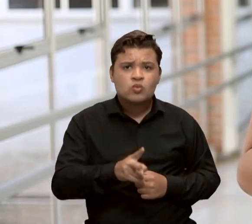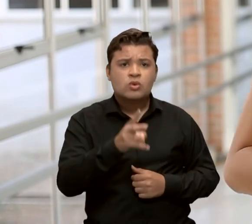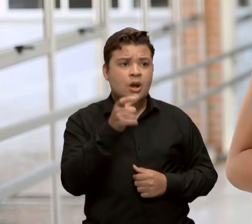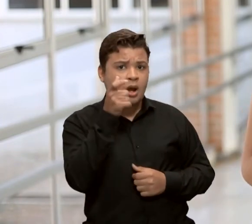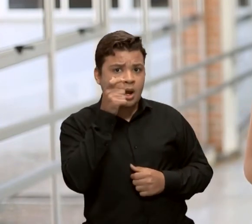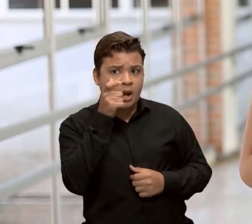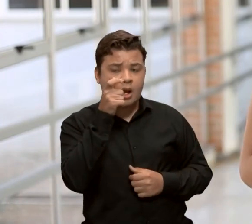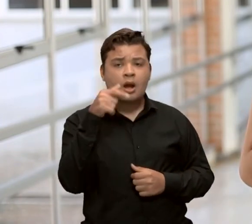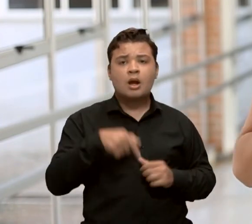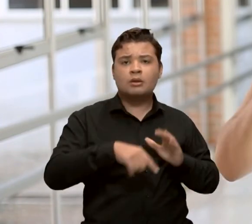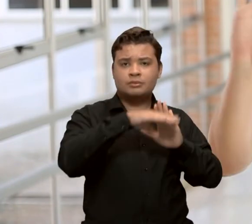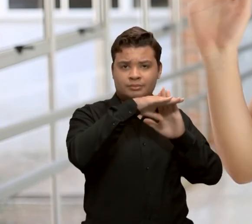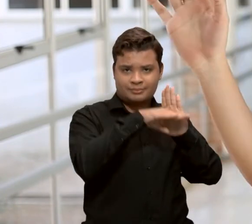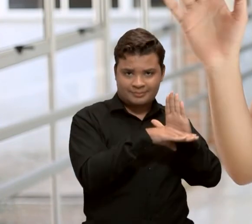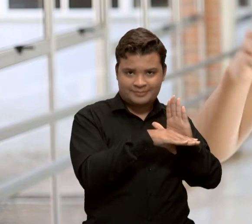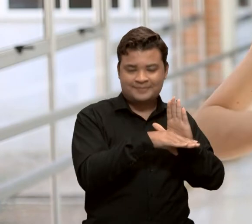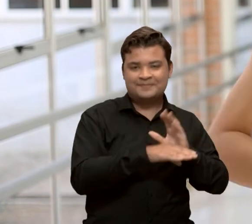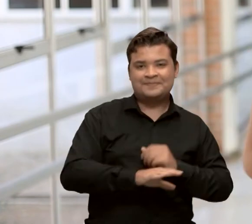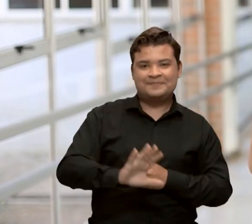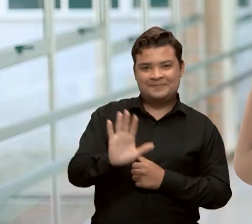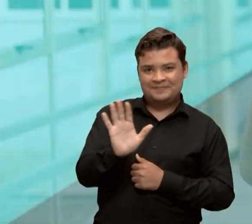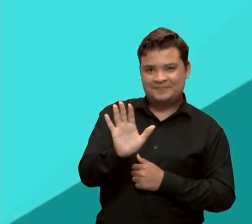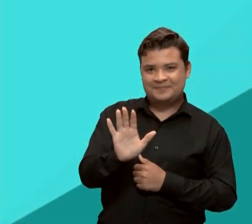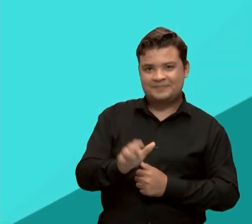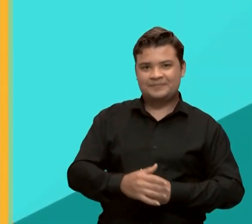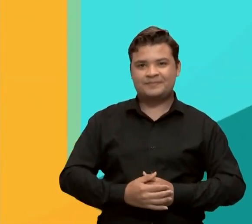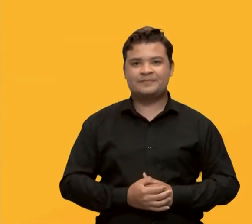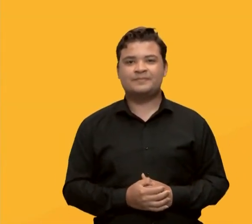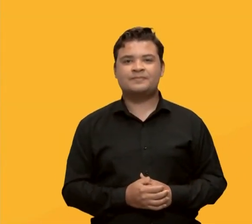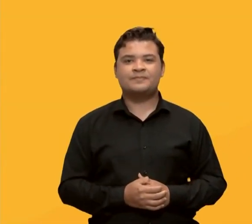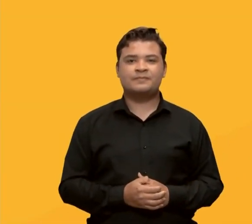a nossa programação e até a próxima!